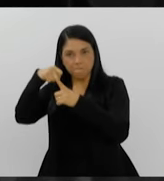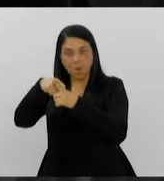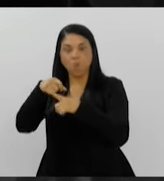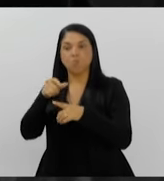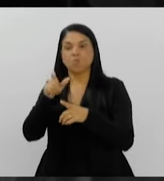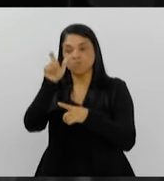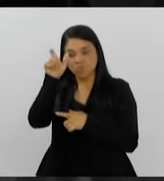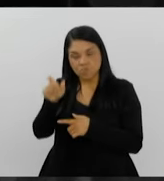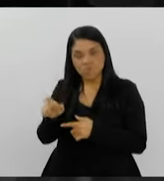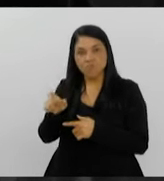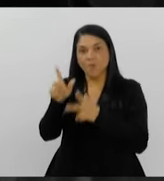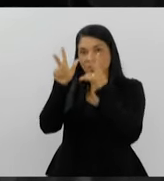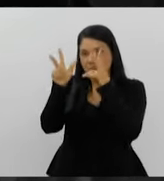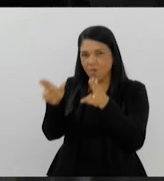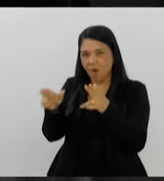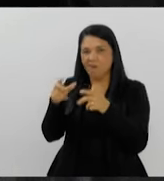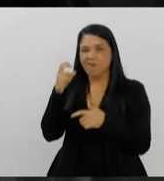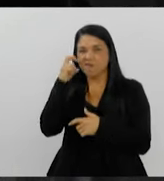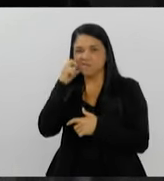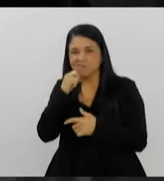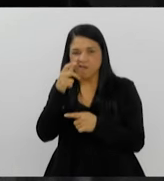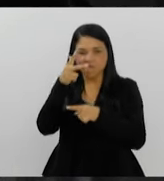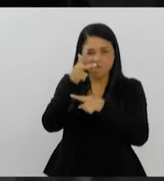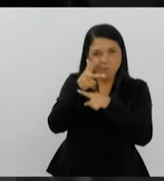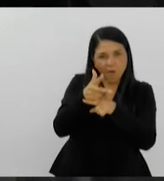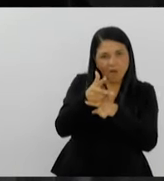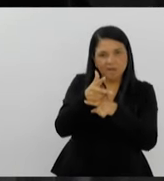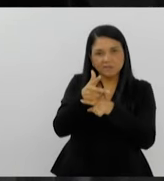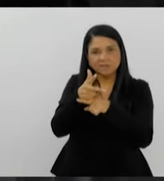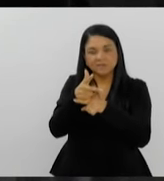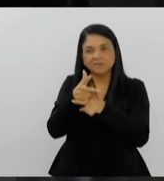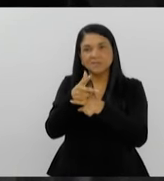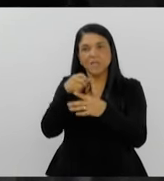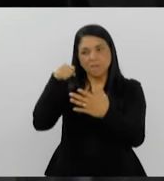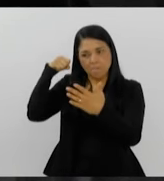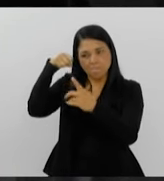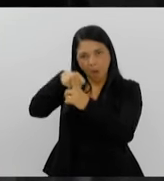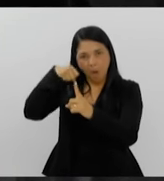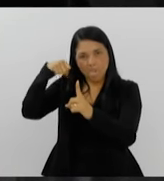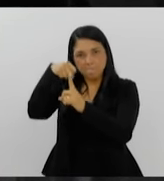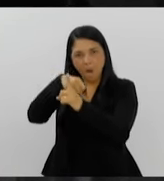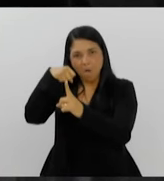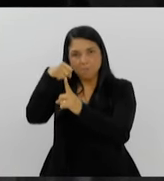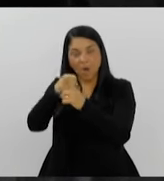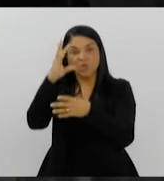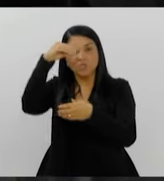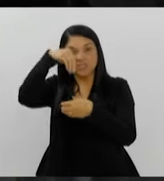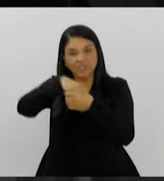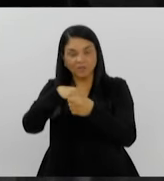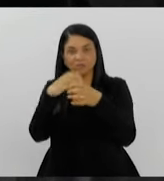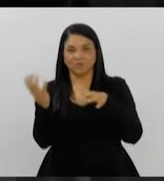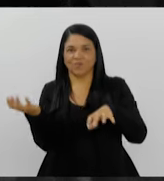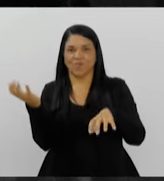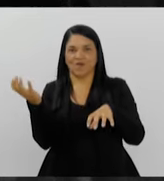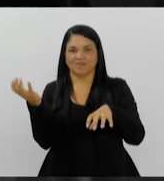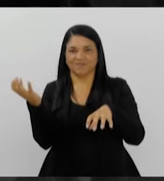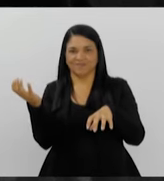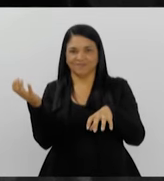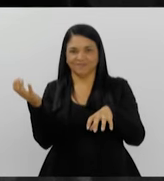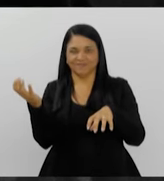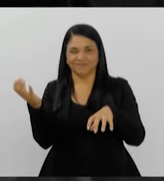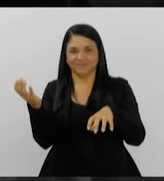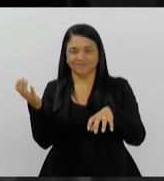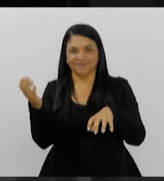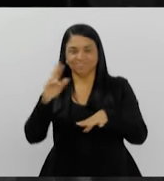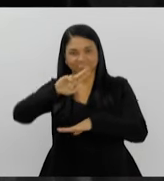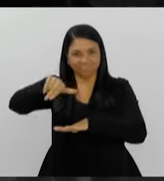dessa forma constrangendo filmando ele agrediu violentamente dentro do congresso nacional todas as